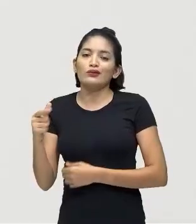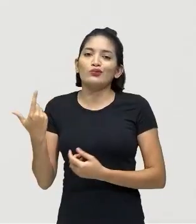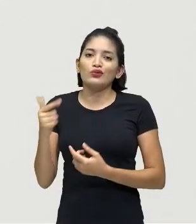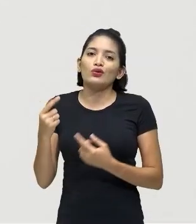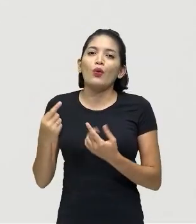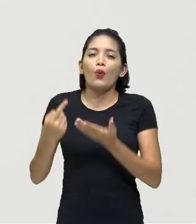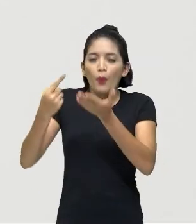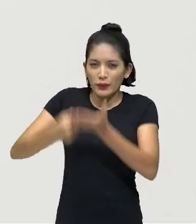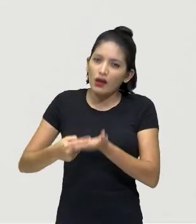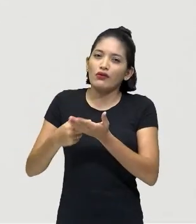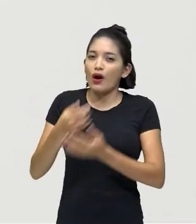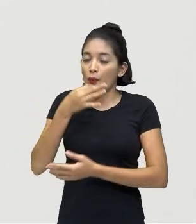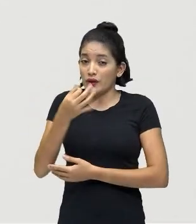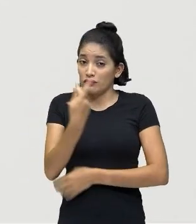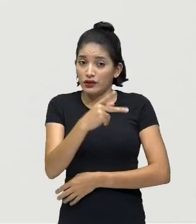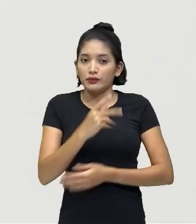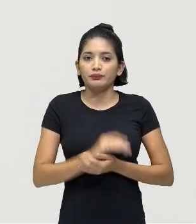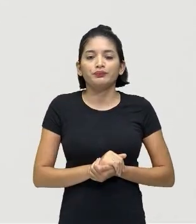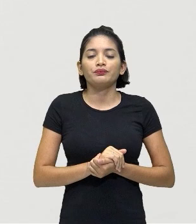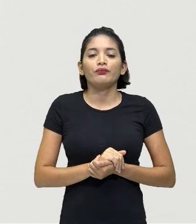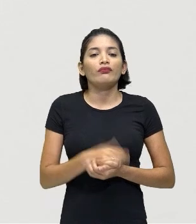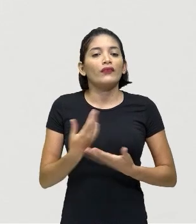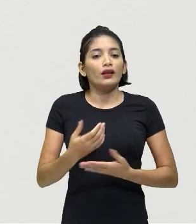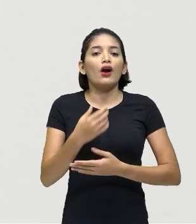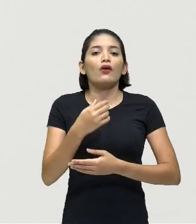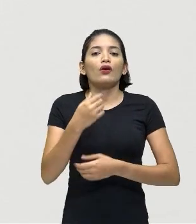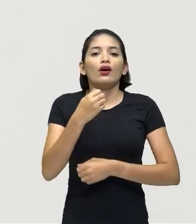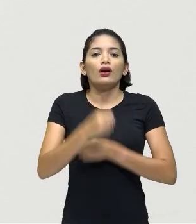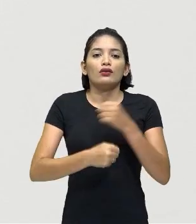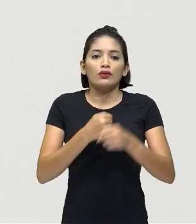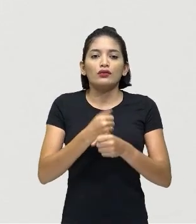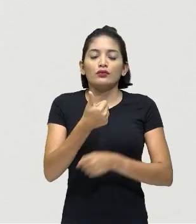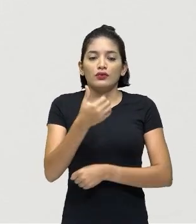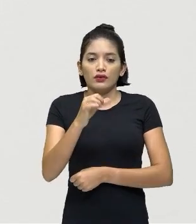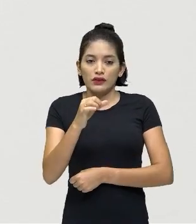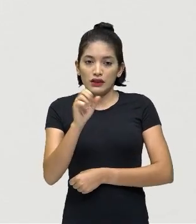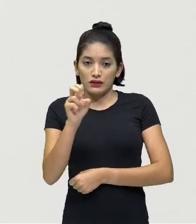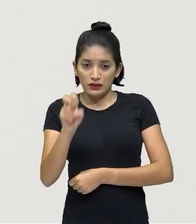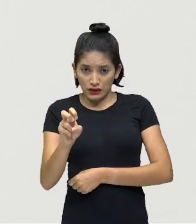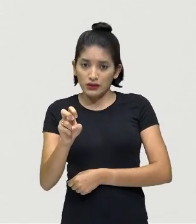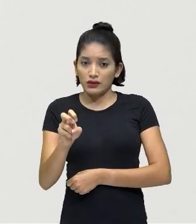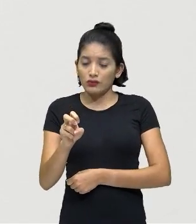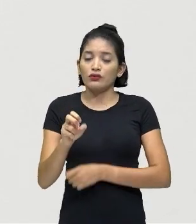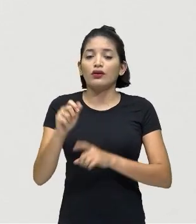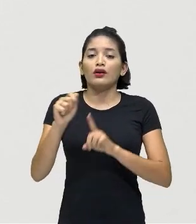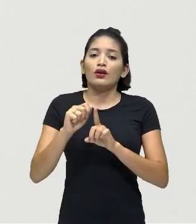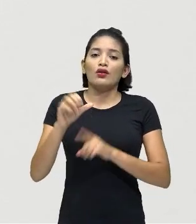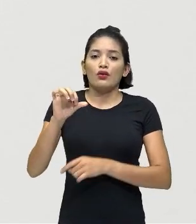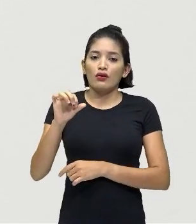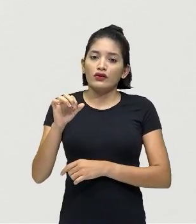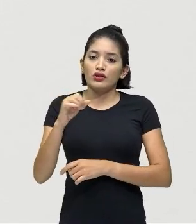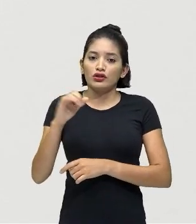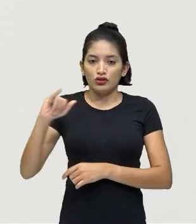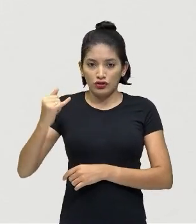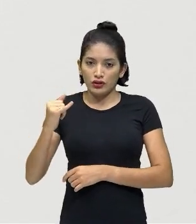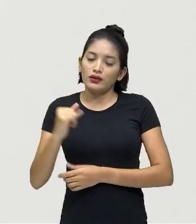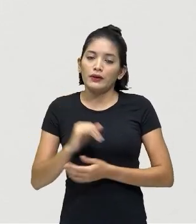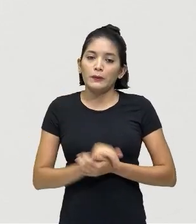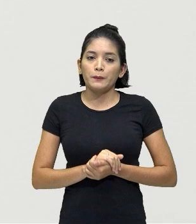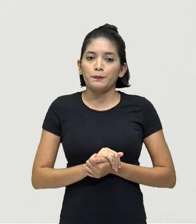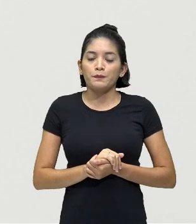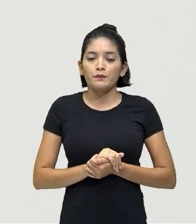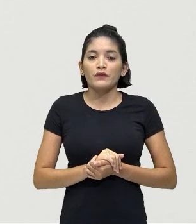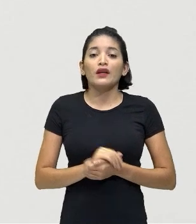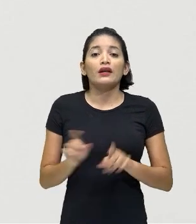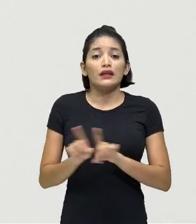Voltando ao texto, olha aí. Em 1905, nós temos o Domingo Sangrento, em janeiro, 9 de janeiro, que culminou no ensaio geral. E em